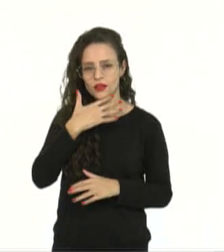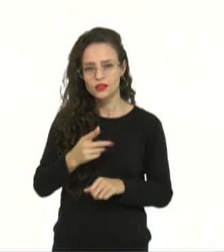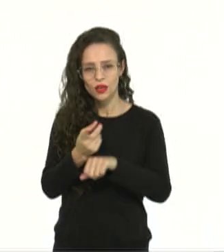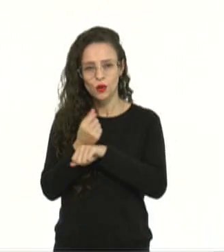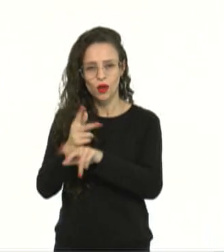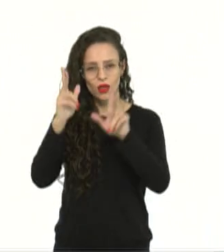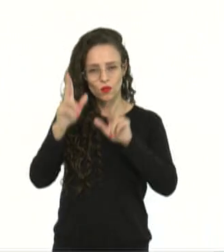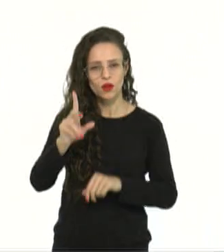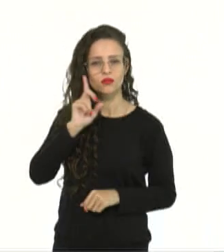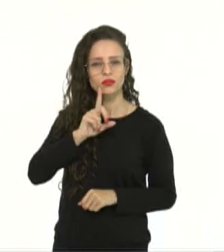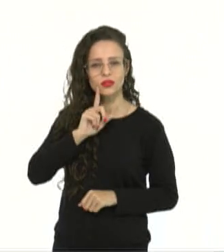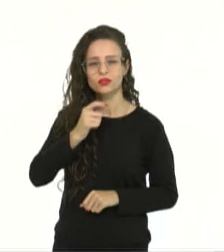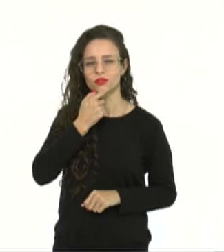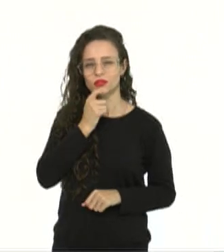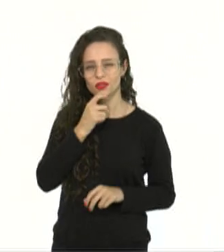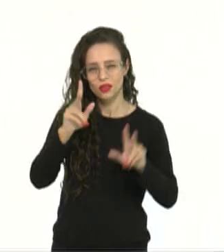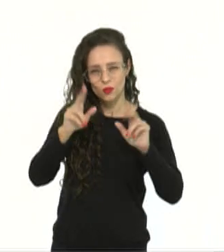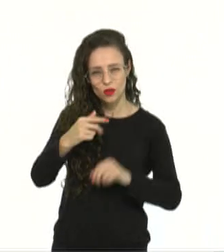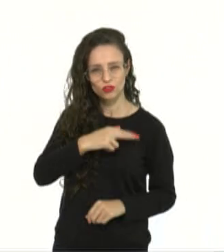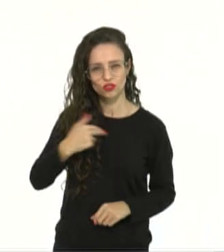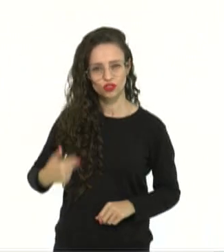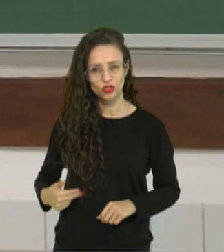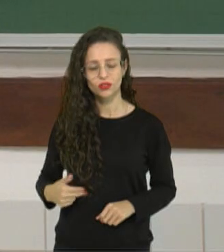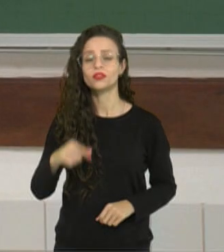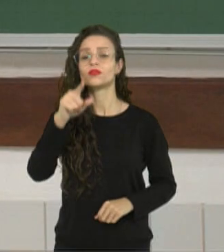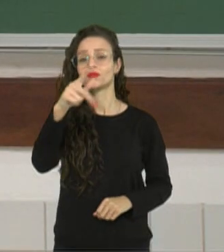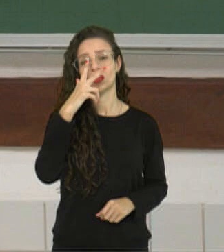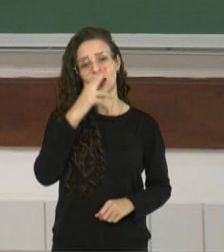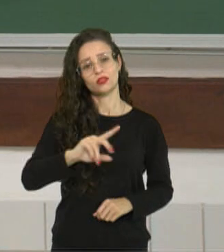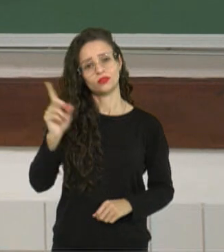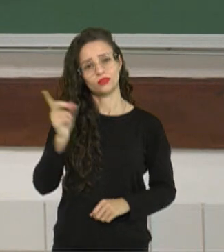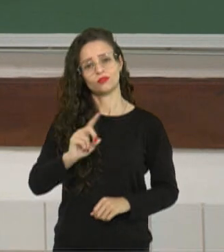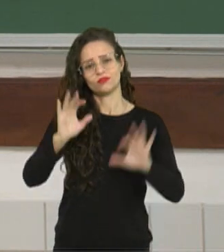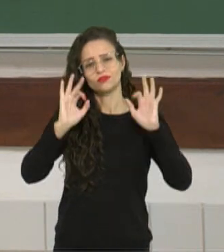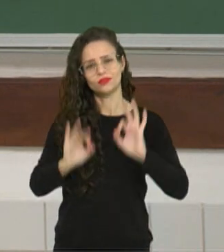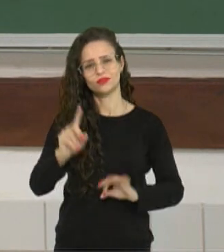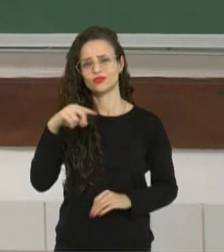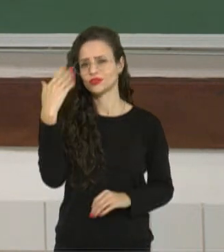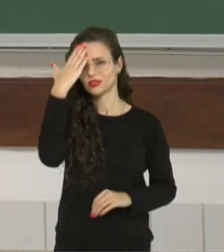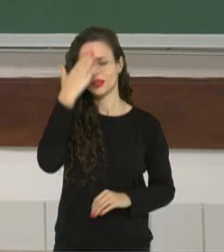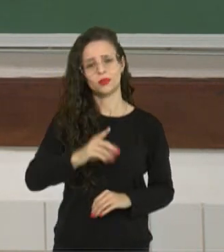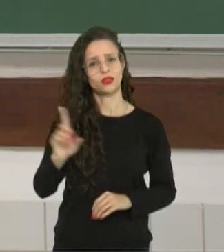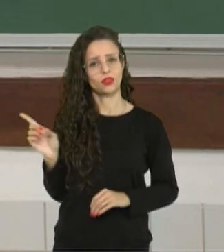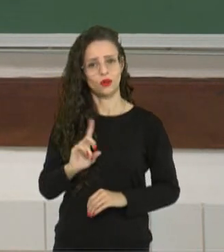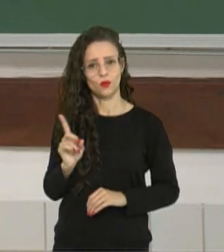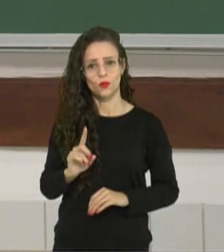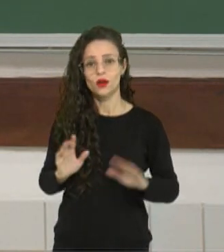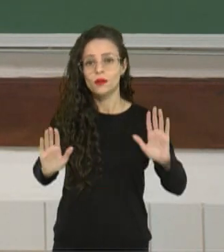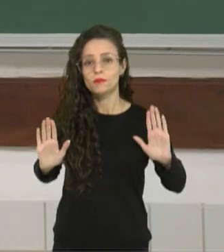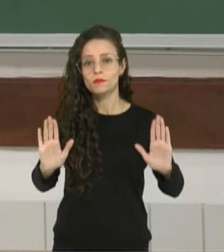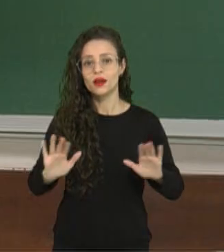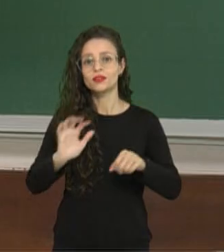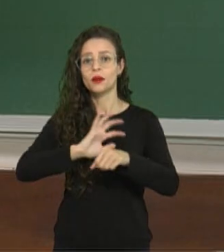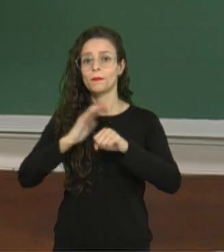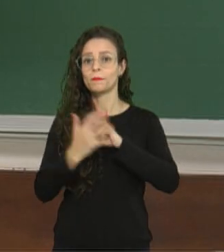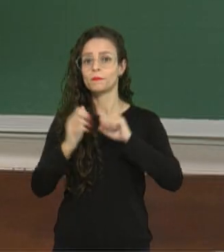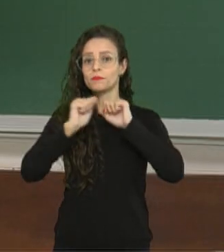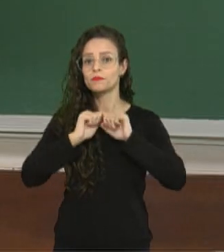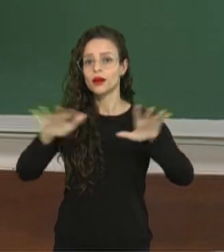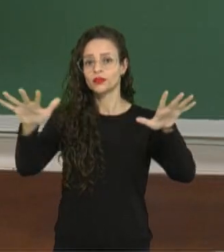que os Estados Unidos, a Inglaterra ou a China? Você sabe que não, eu sei que não, a gente sabe que não. A pandemia